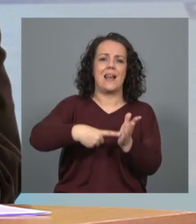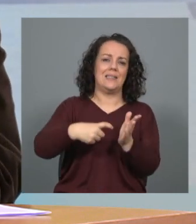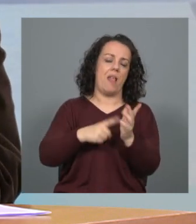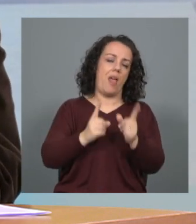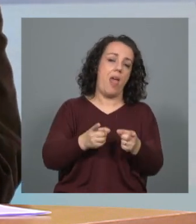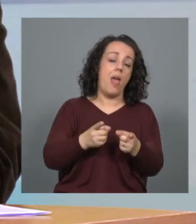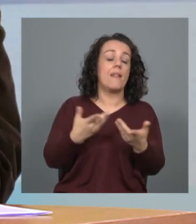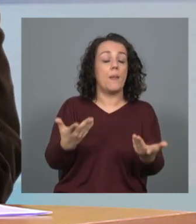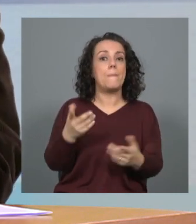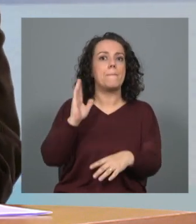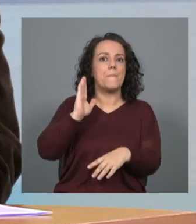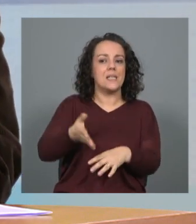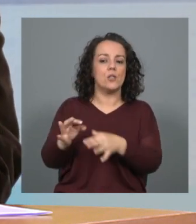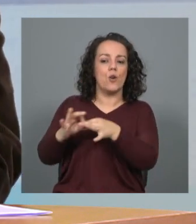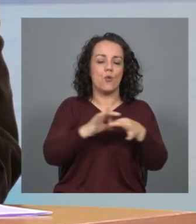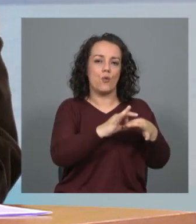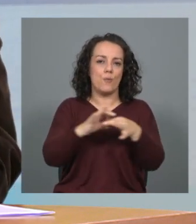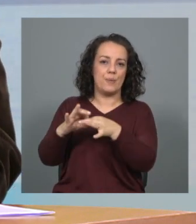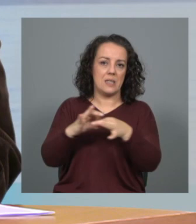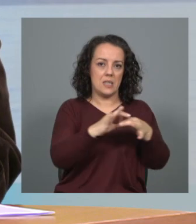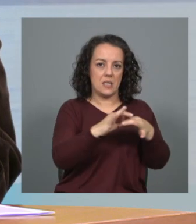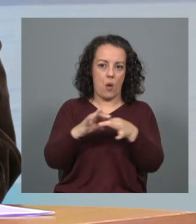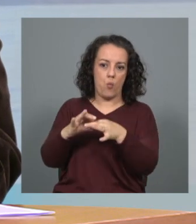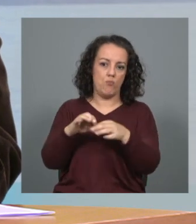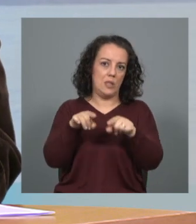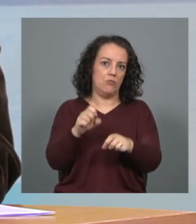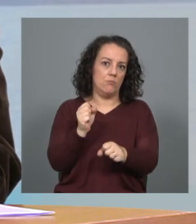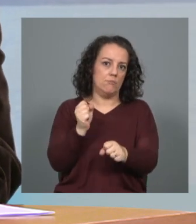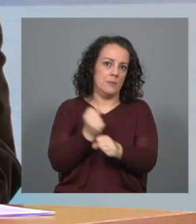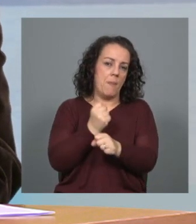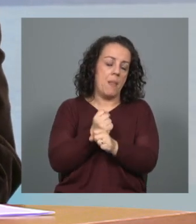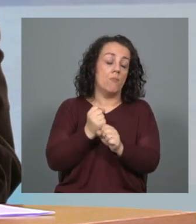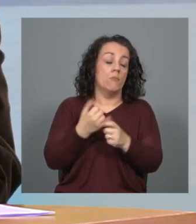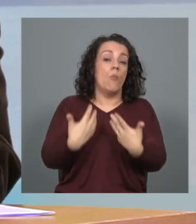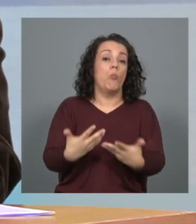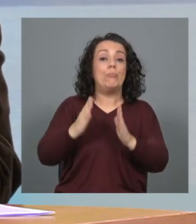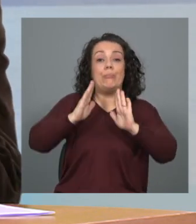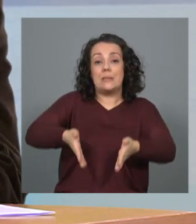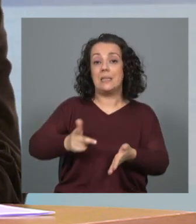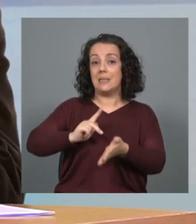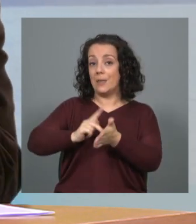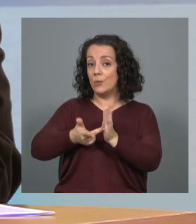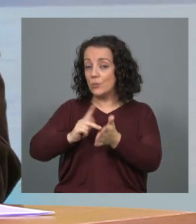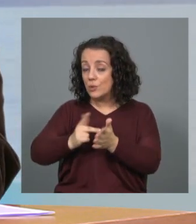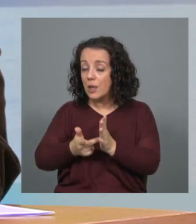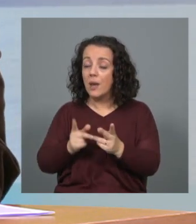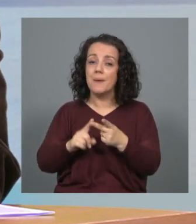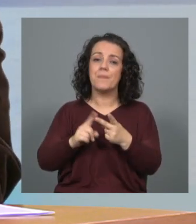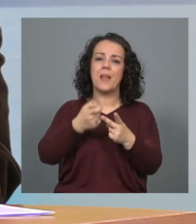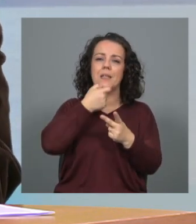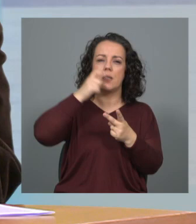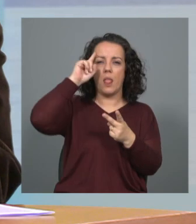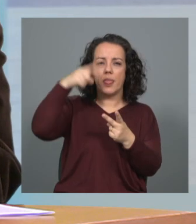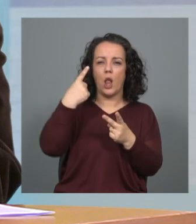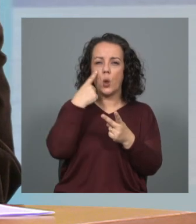uma lógica de cooperação, porque é um trabalho hoje também que exige tecnologia, que exige um conhecimento técnico e